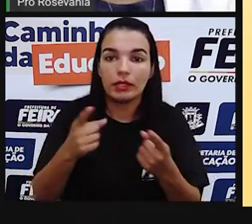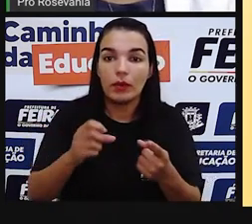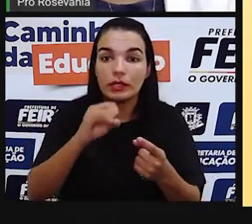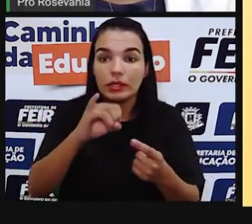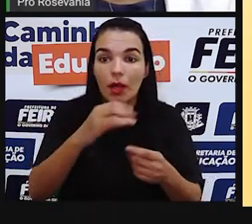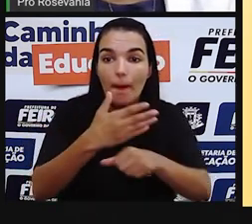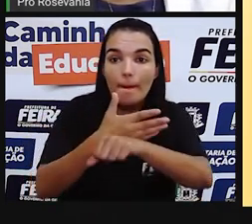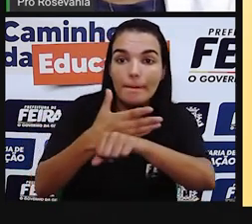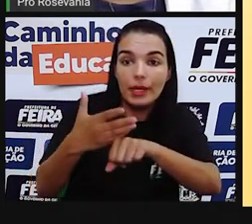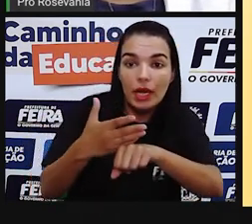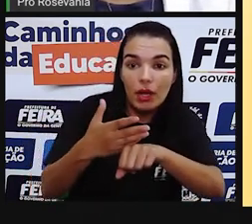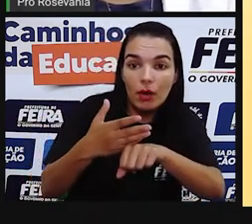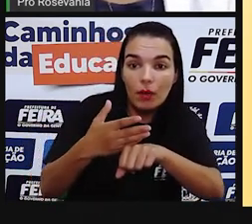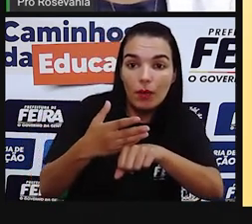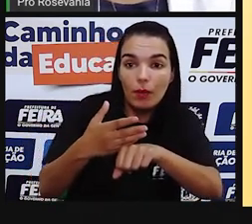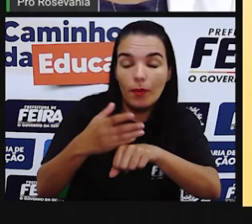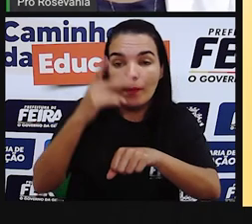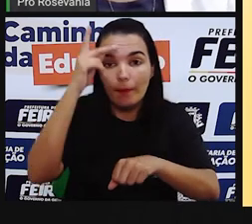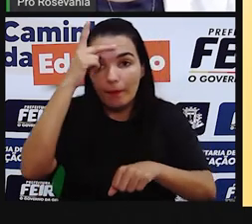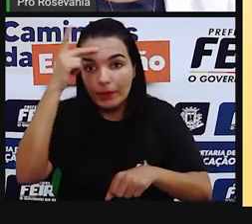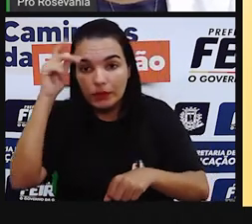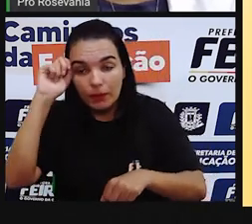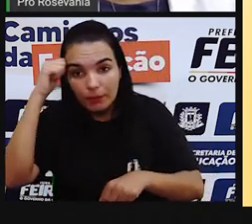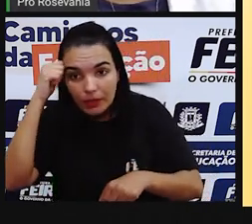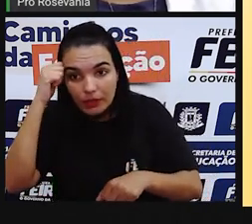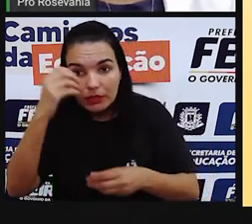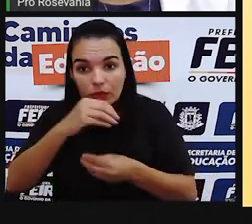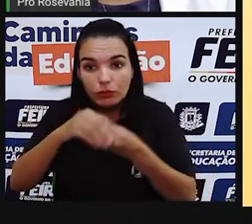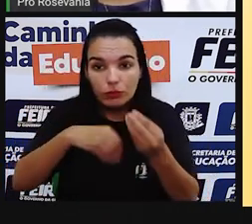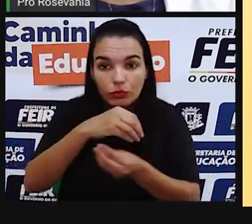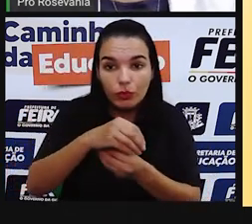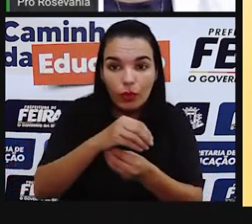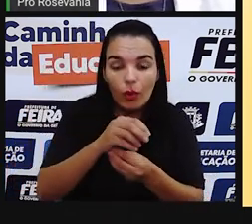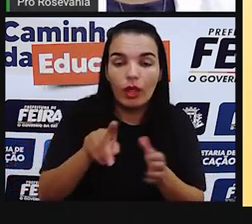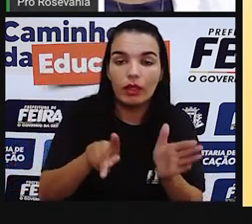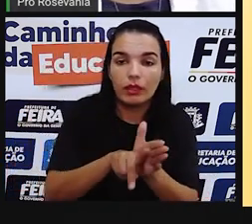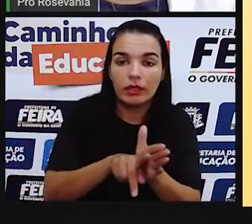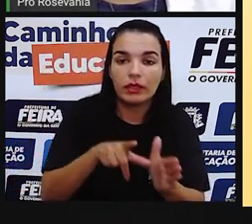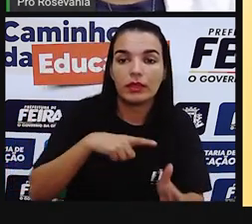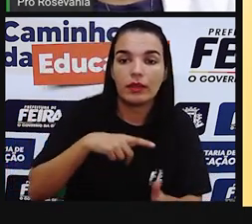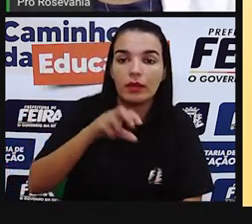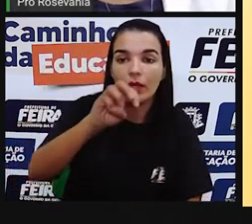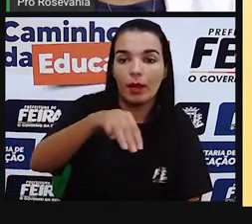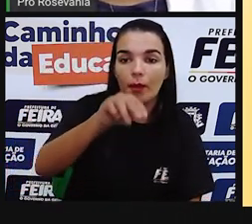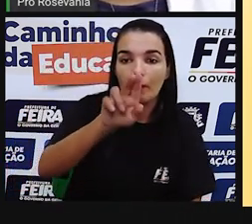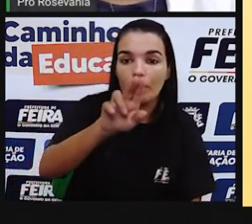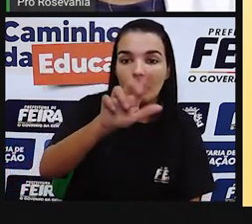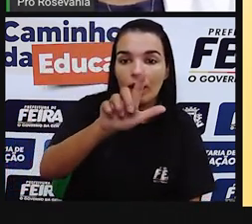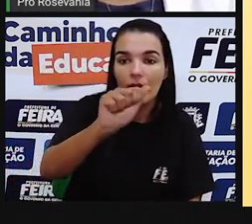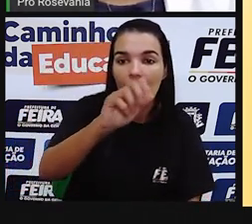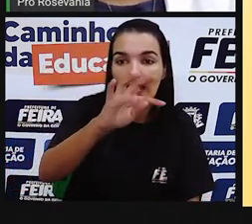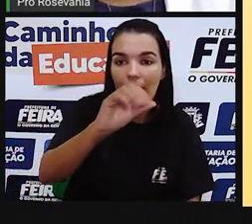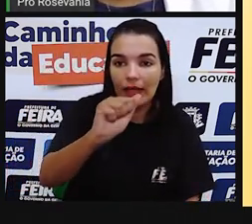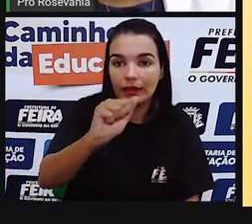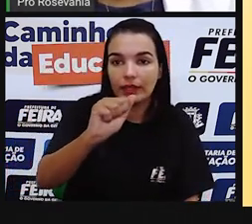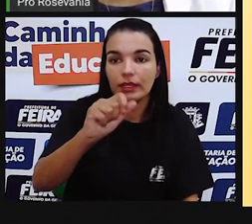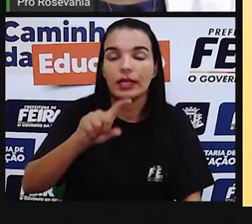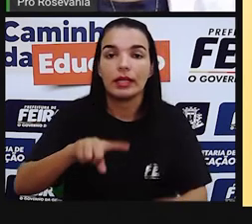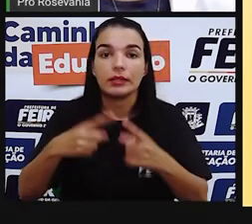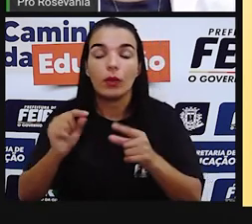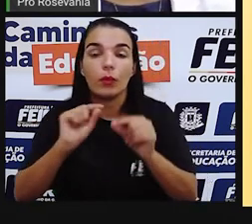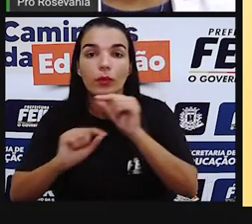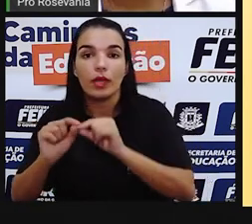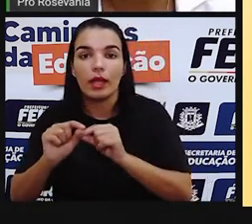o mulato, que no caso do camelô, né, a mulata. E quando houve essa junção do negro com o índio, formou o